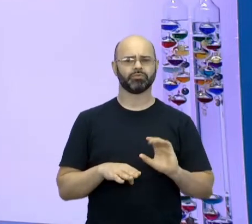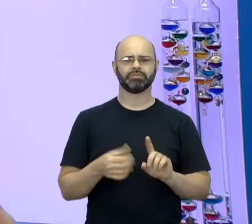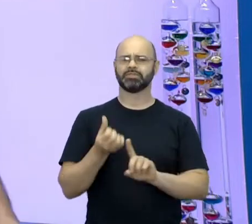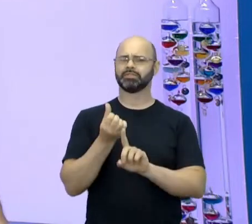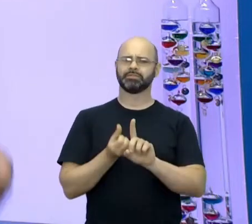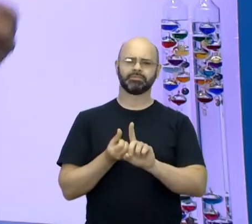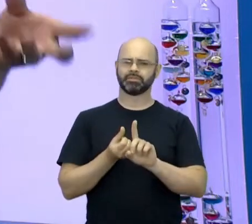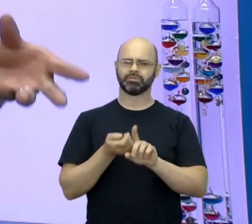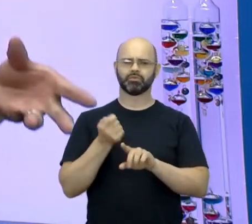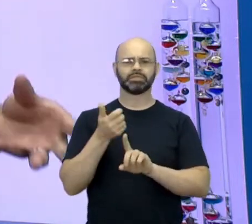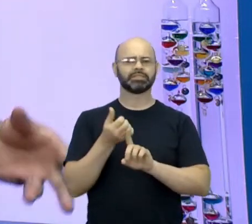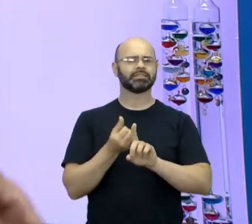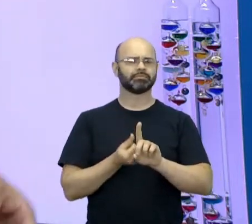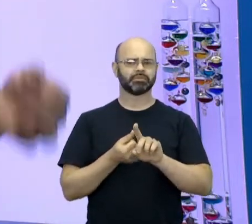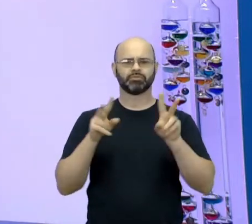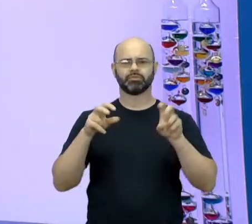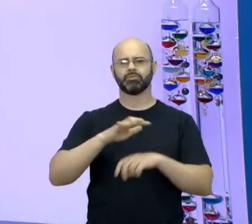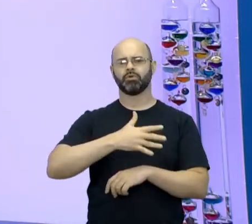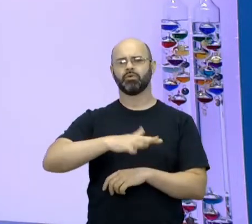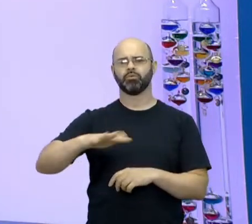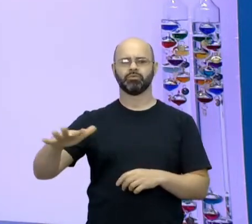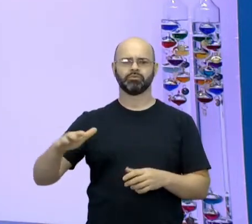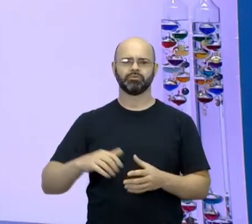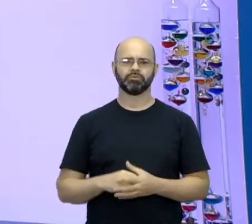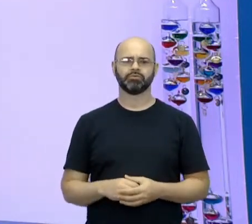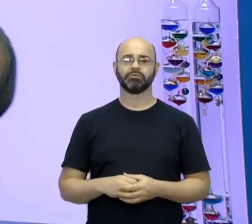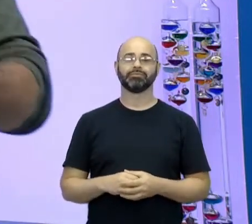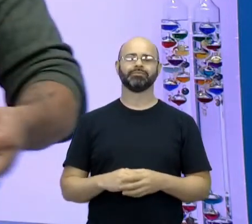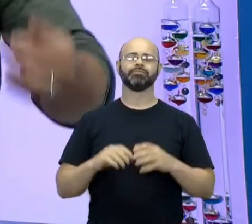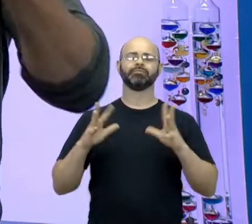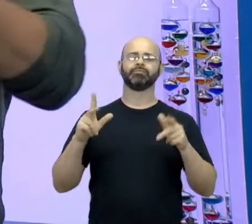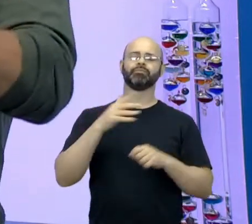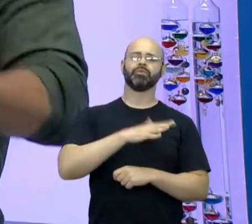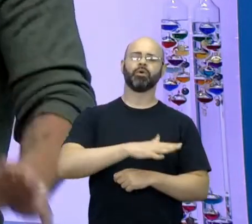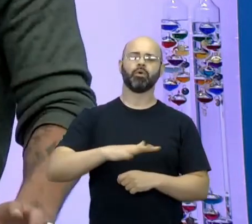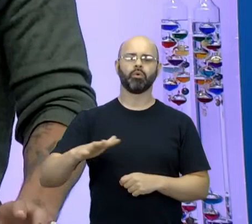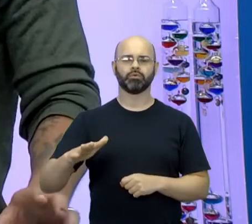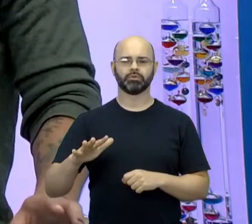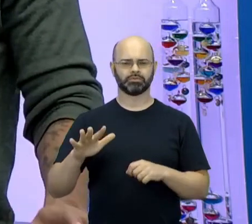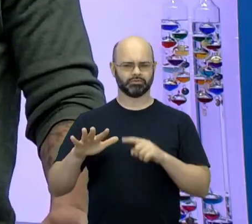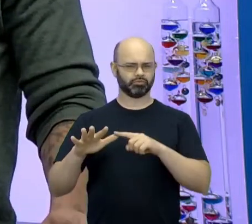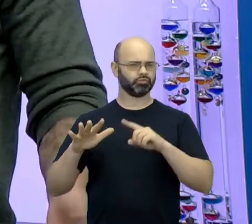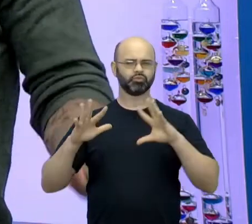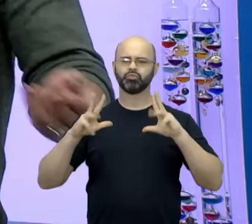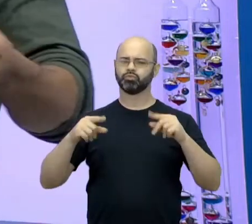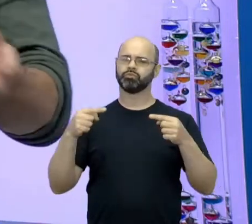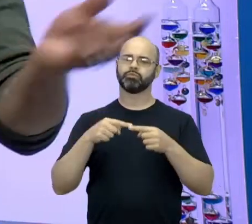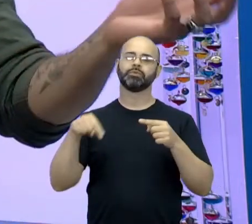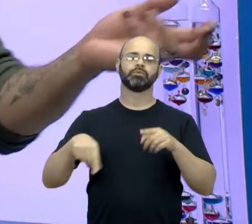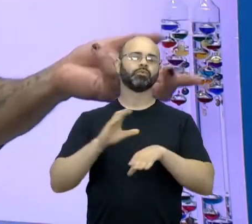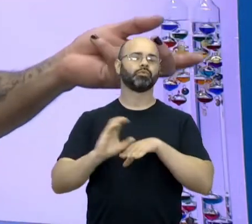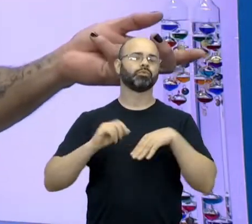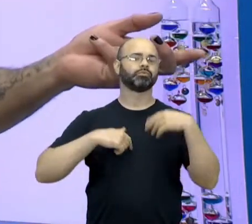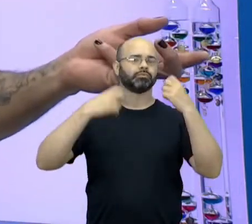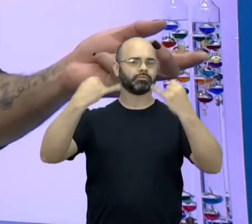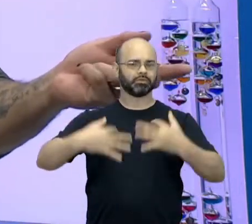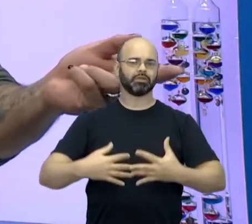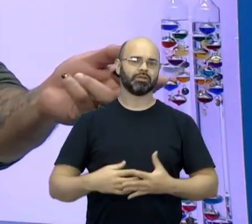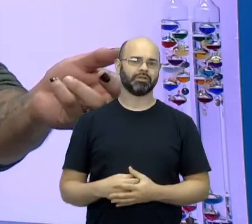aí, quase 6 meses, de ondas. Tudo que tem a ver com ondas, eu estou falando desse curso. Não é só